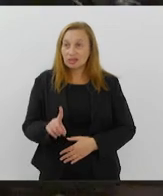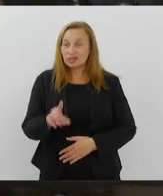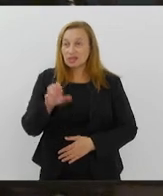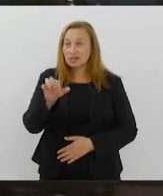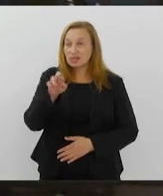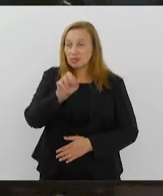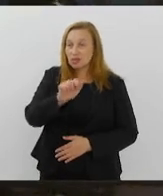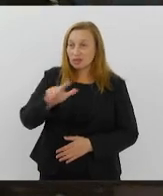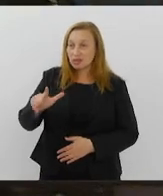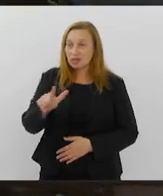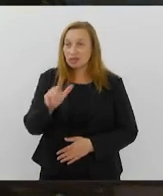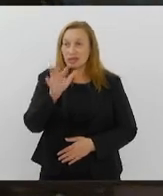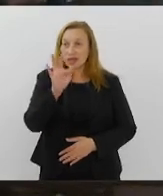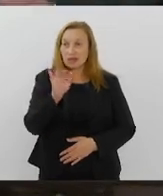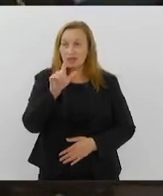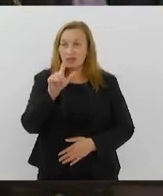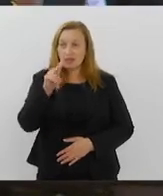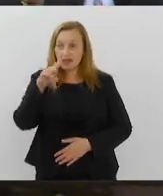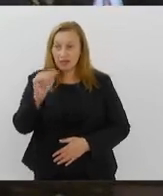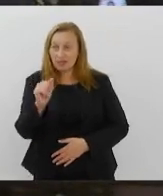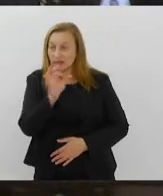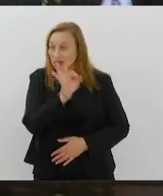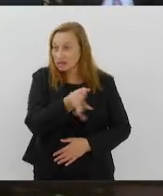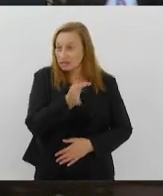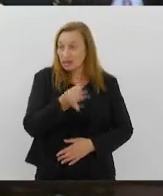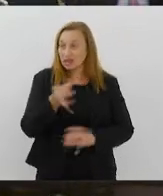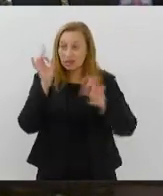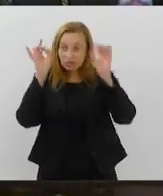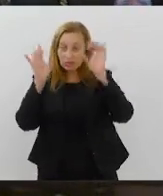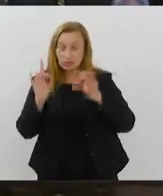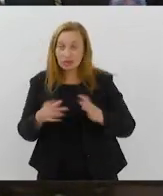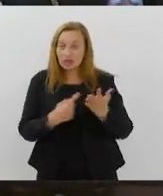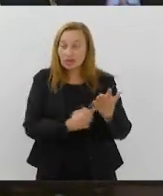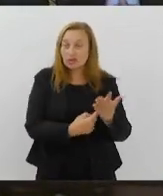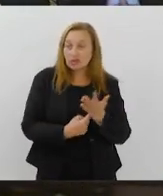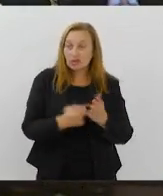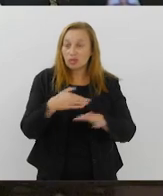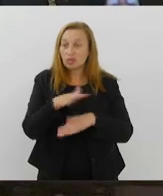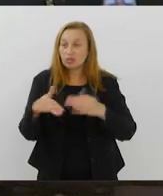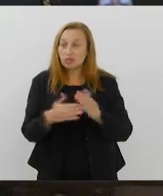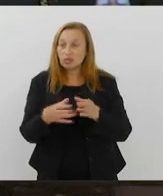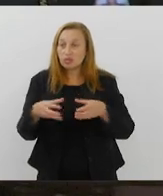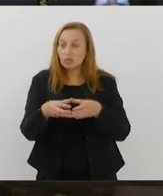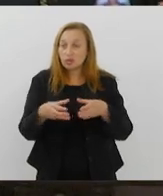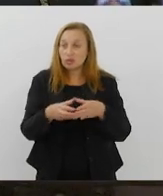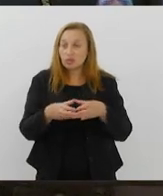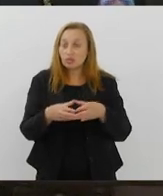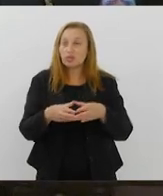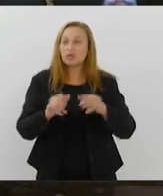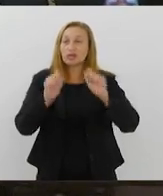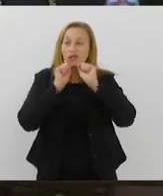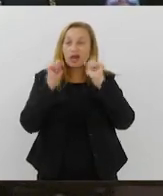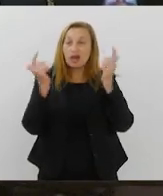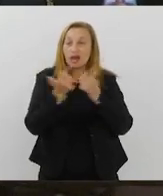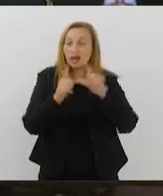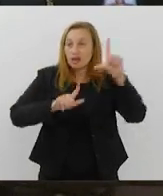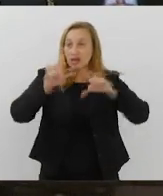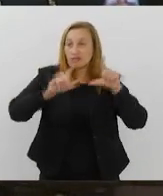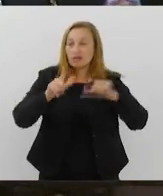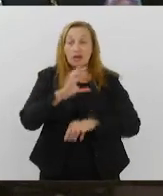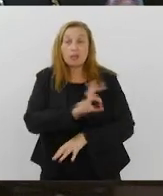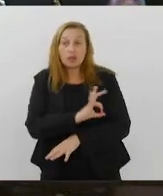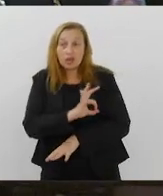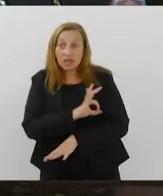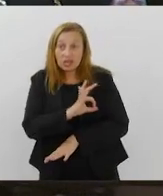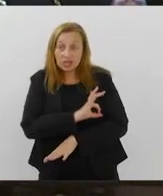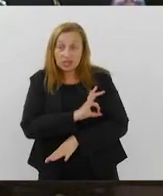Flávia, de fato, é muito especial e nos ajudou, como toda a equipe, toda a técnica da Assembleia, Polícia Legislativa,